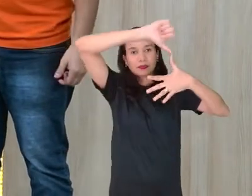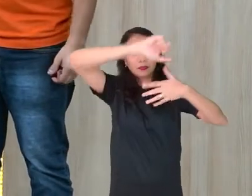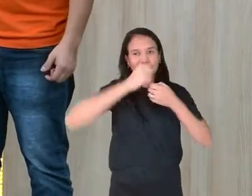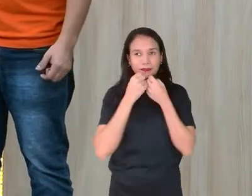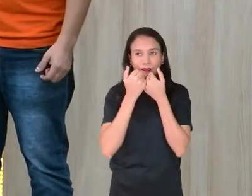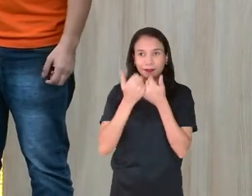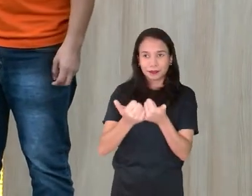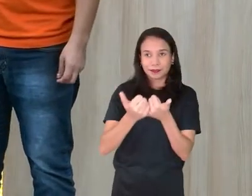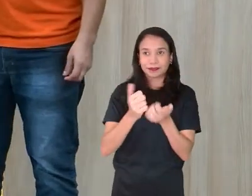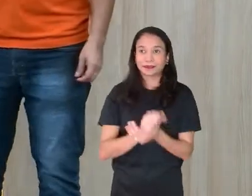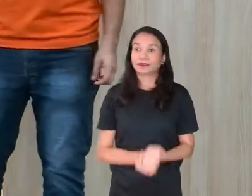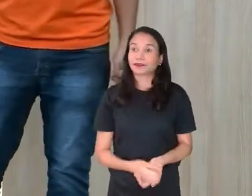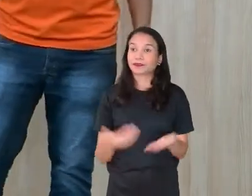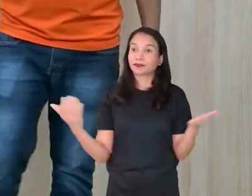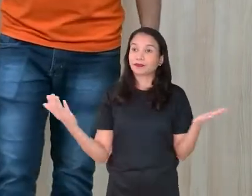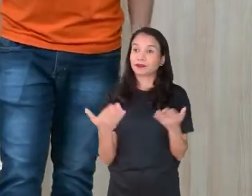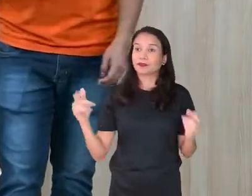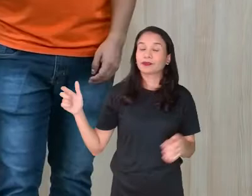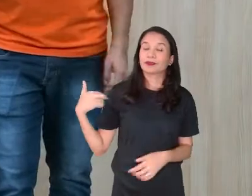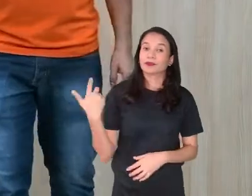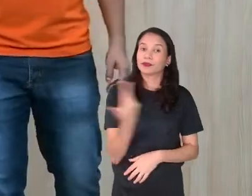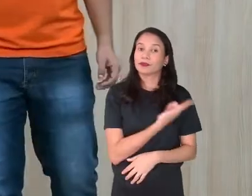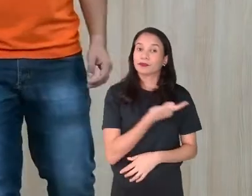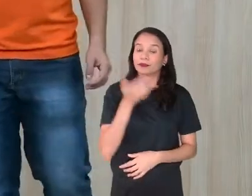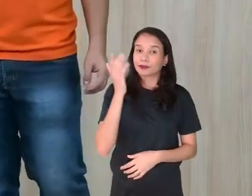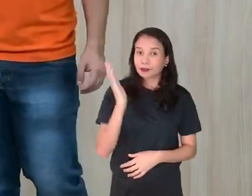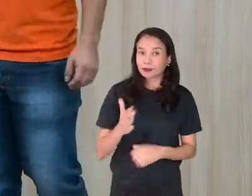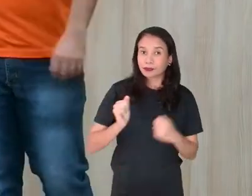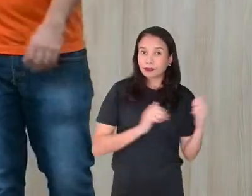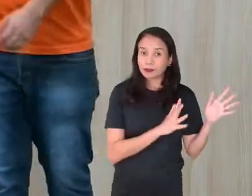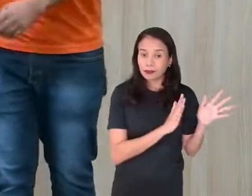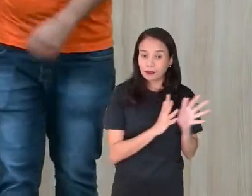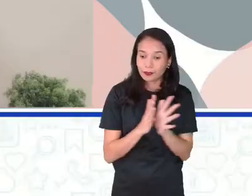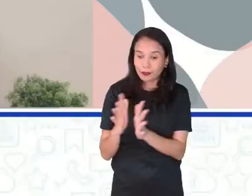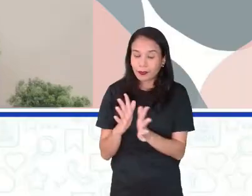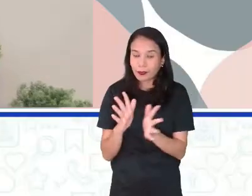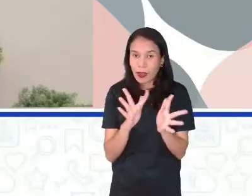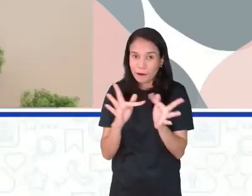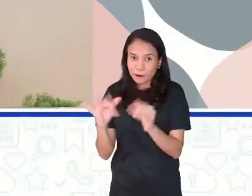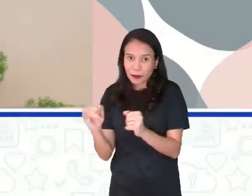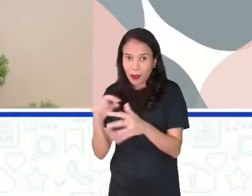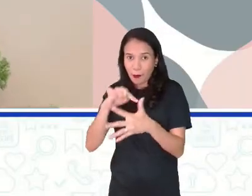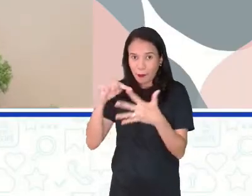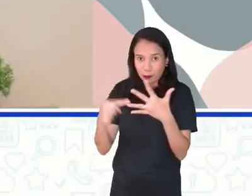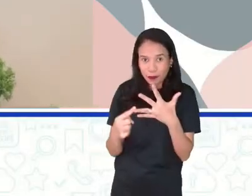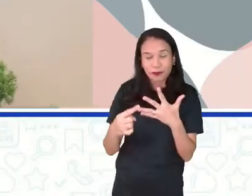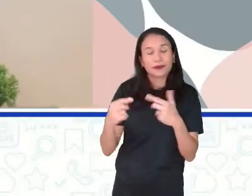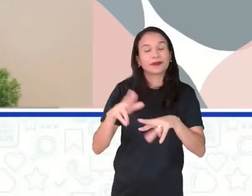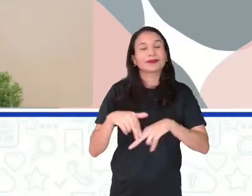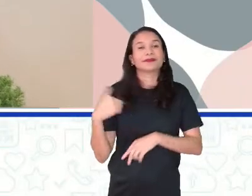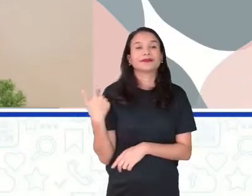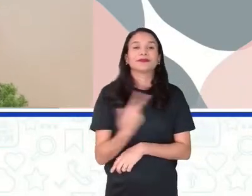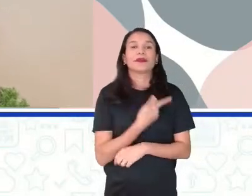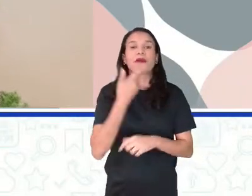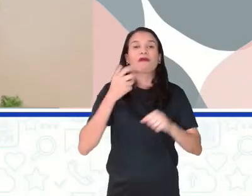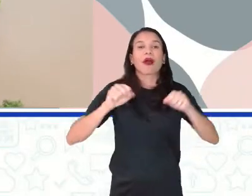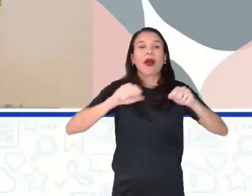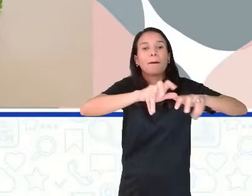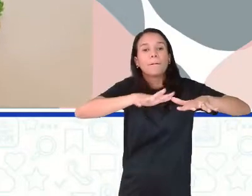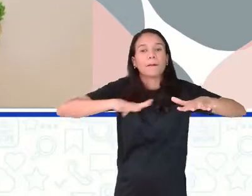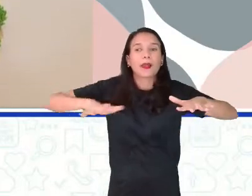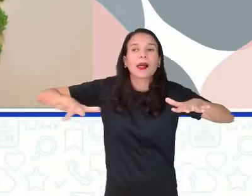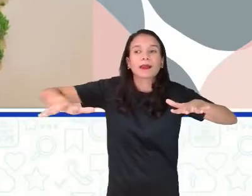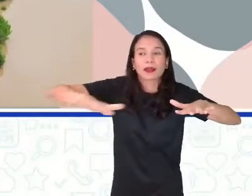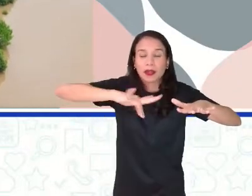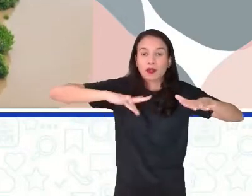pessoal? Então, ó, e aí pra gente já caminhando para o nosso último tópico, né, a gente tem as planícies que estão,